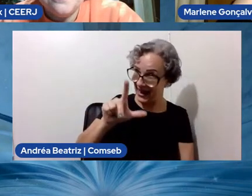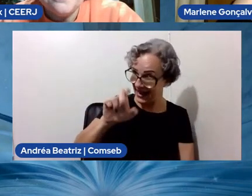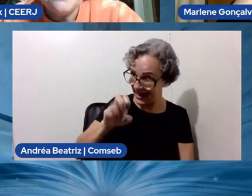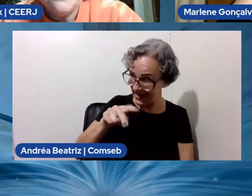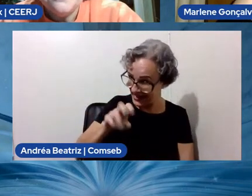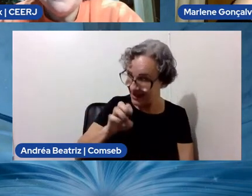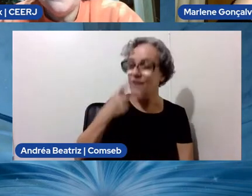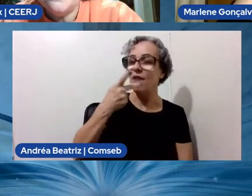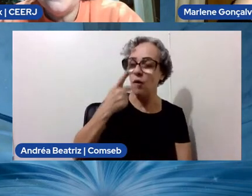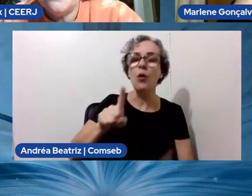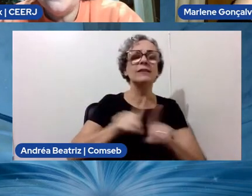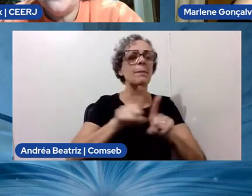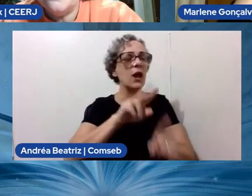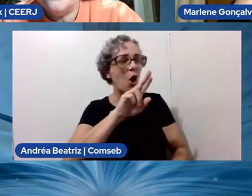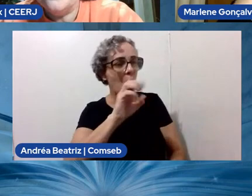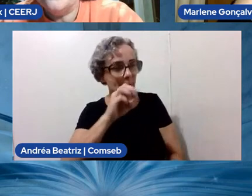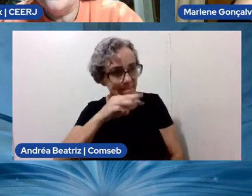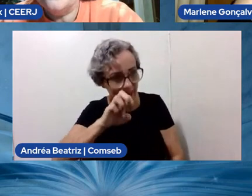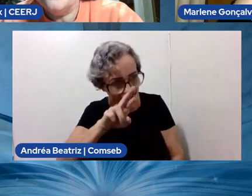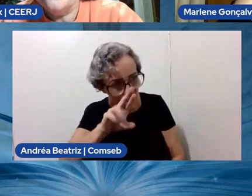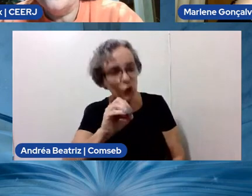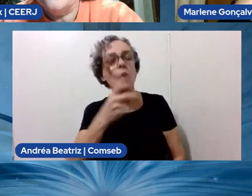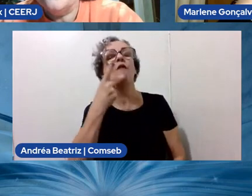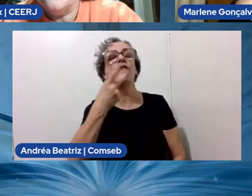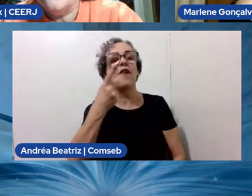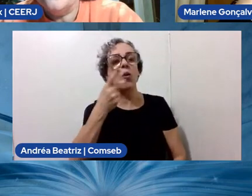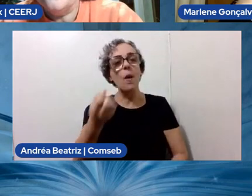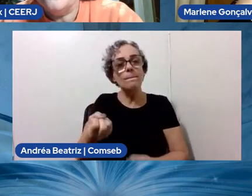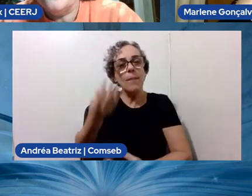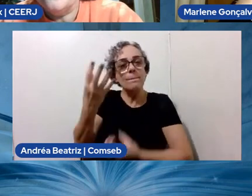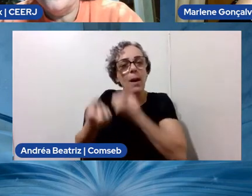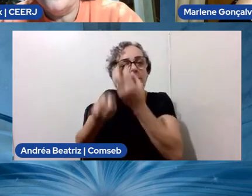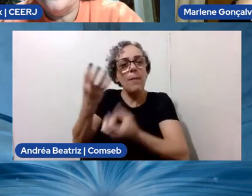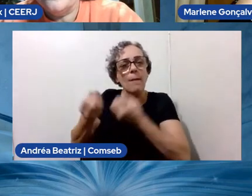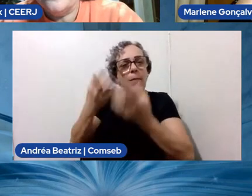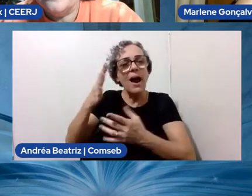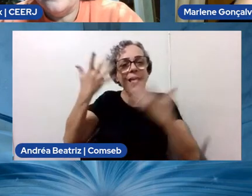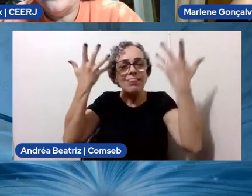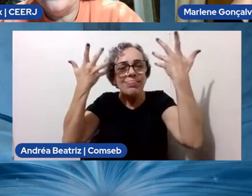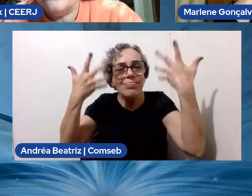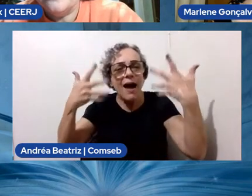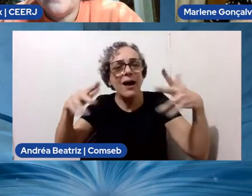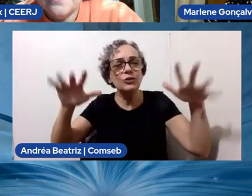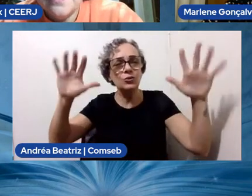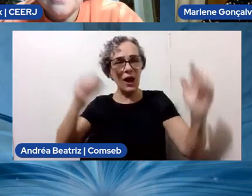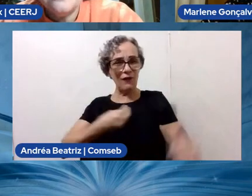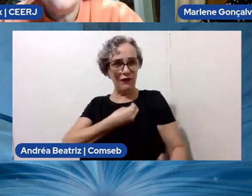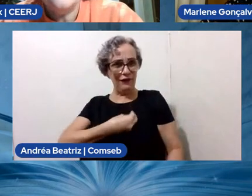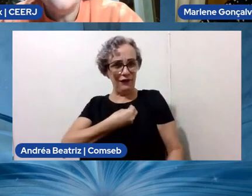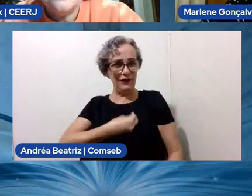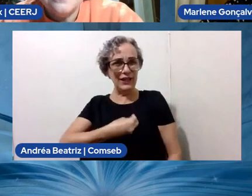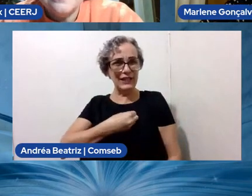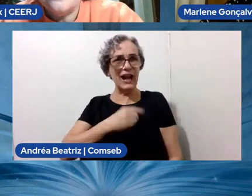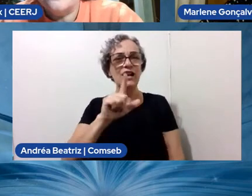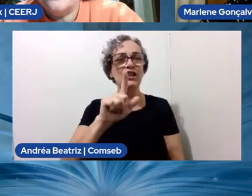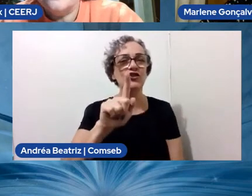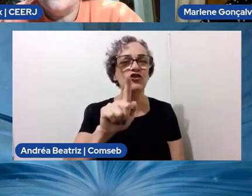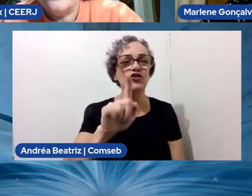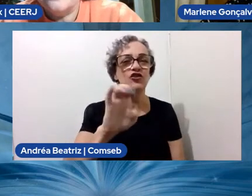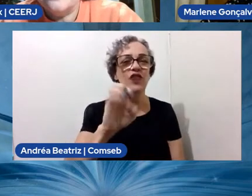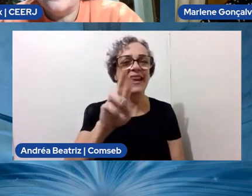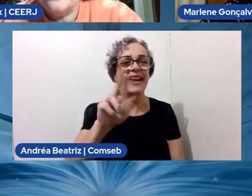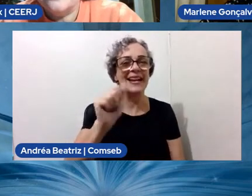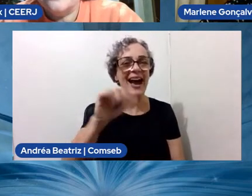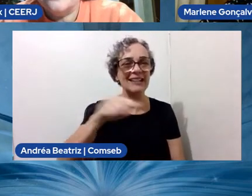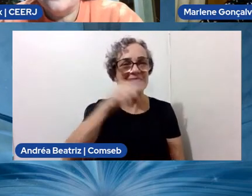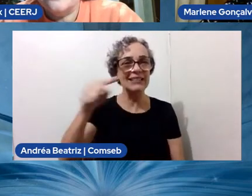destacou, a geração espontânea baseado nos elementos que já estavam disponíveis